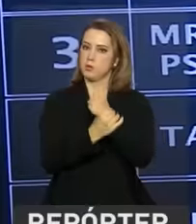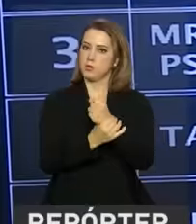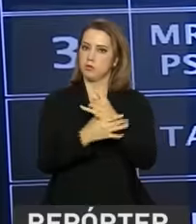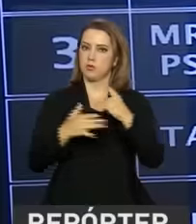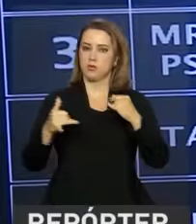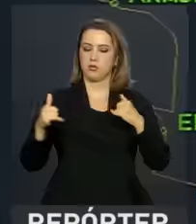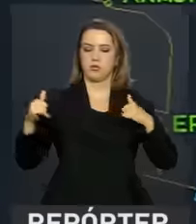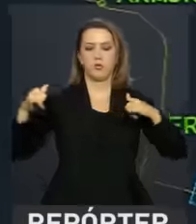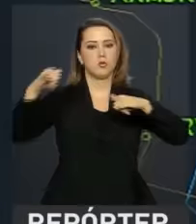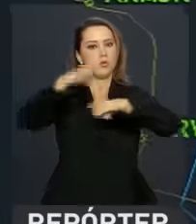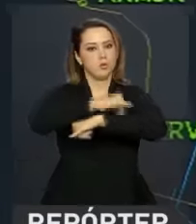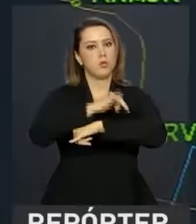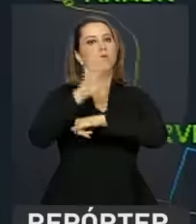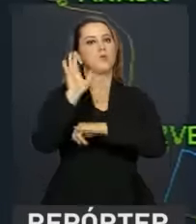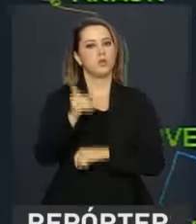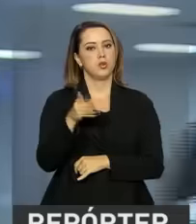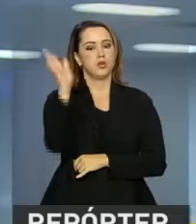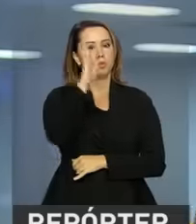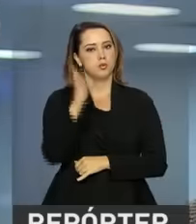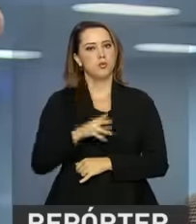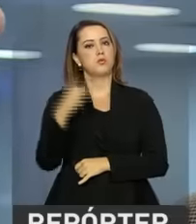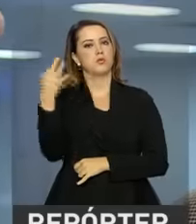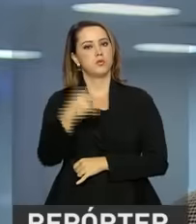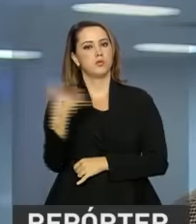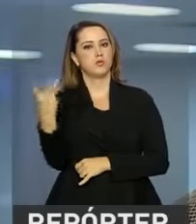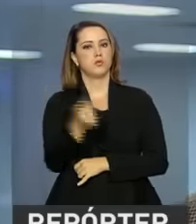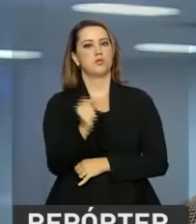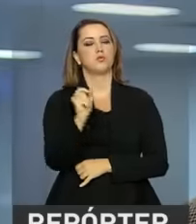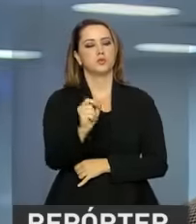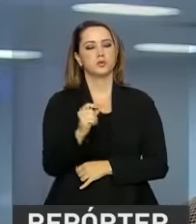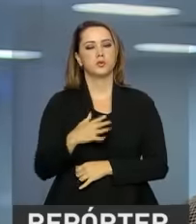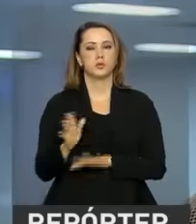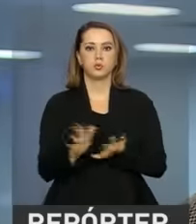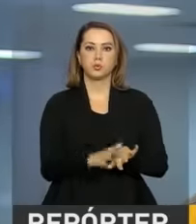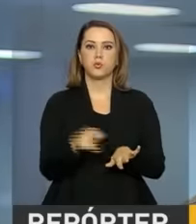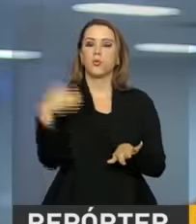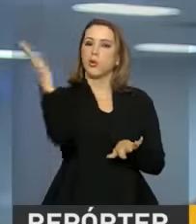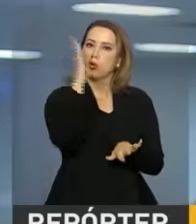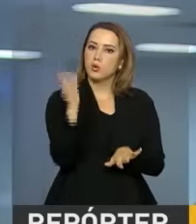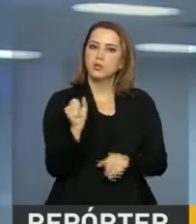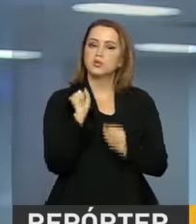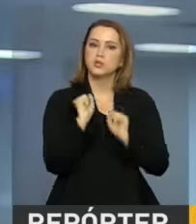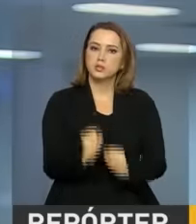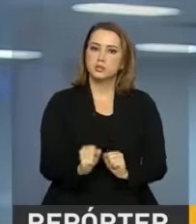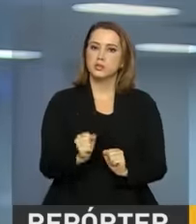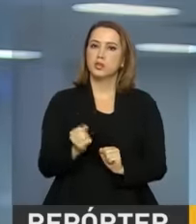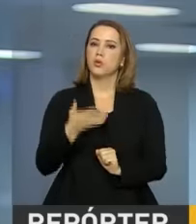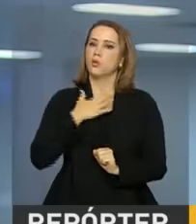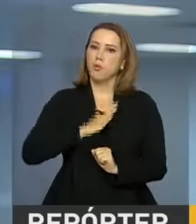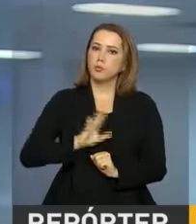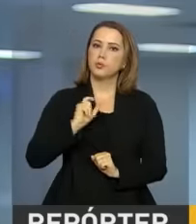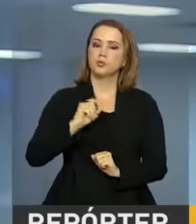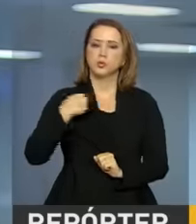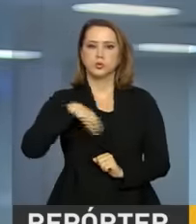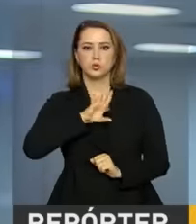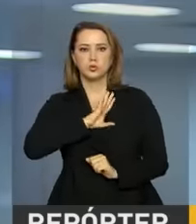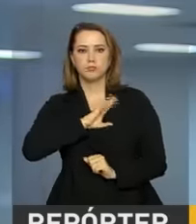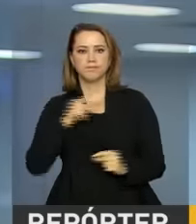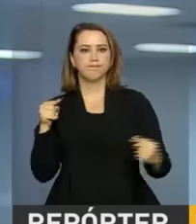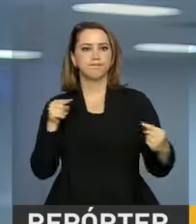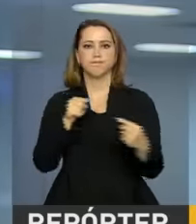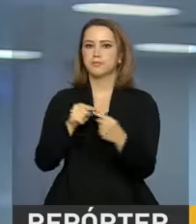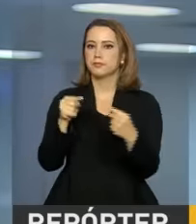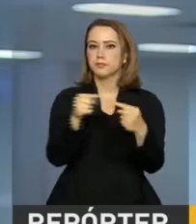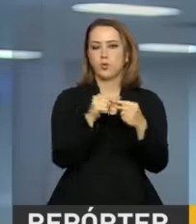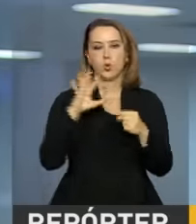Brasil está pronto para receber os jogos o Brasil pode ficar tranquilo porque nós estamos em contato permanente com os principais centros de